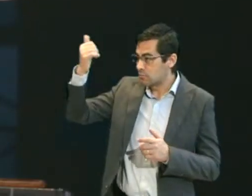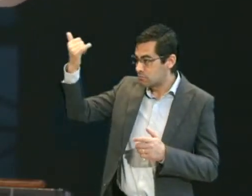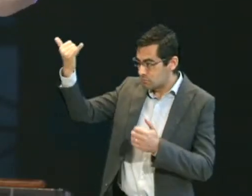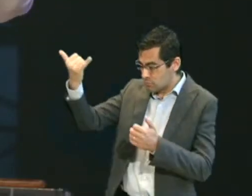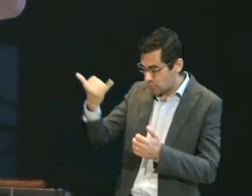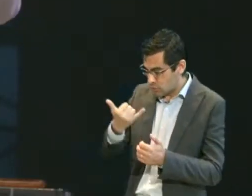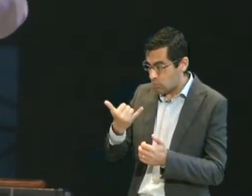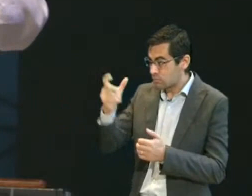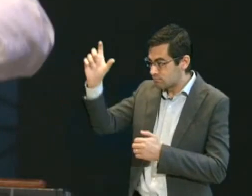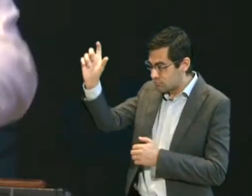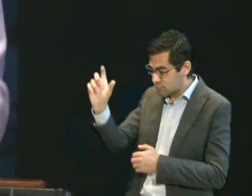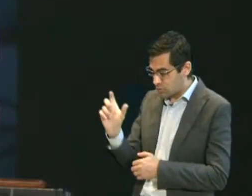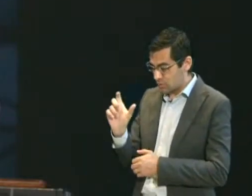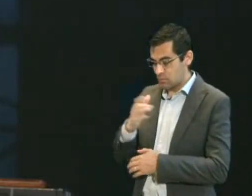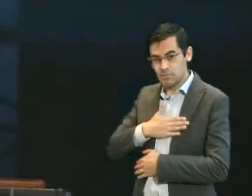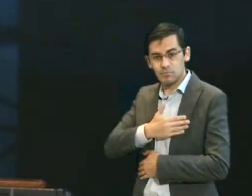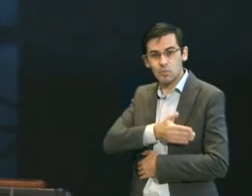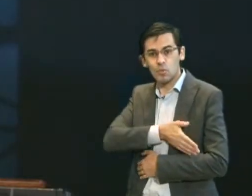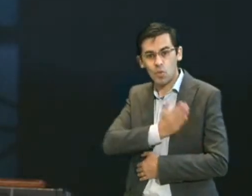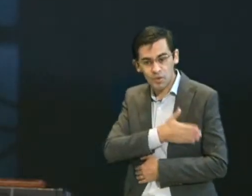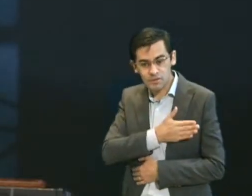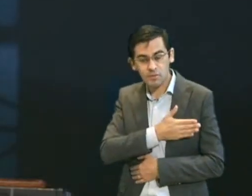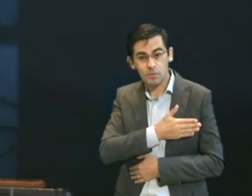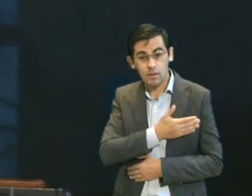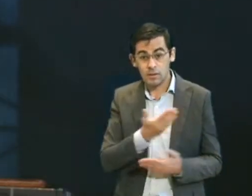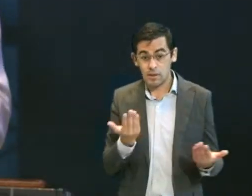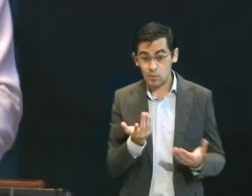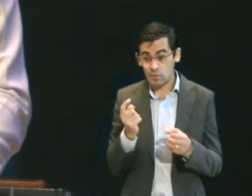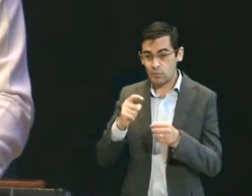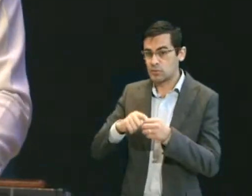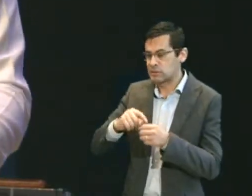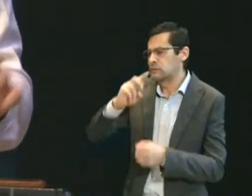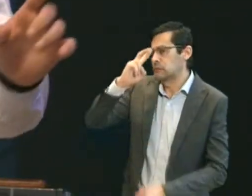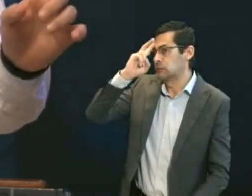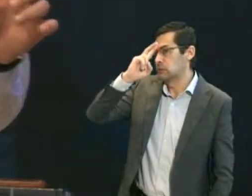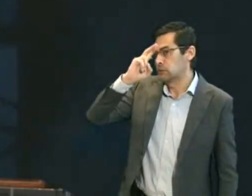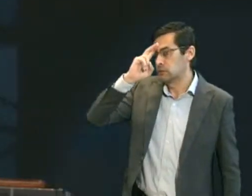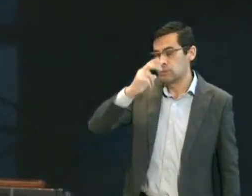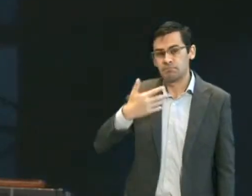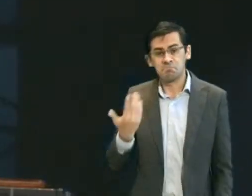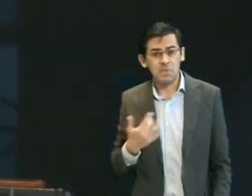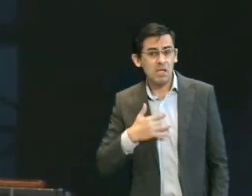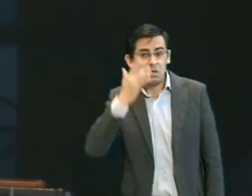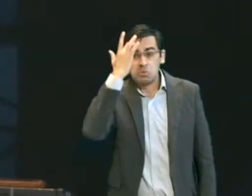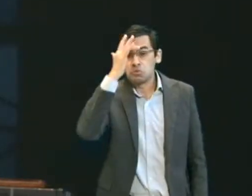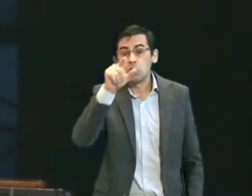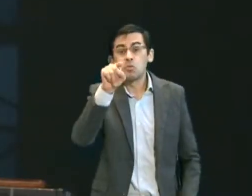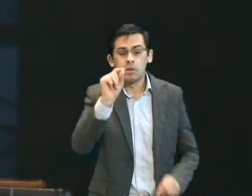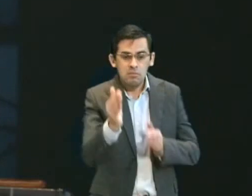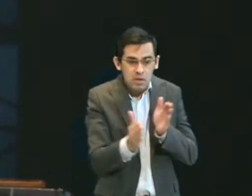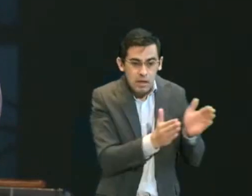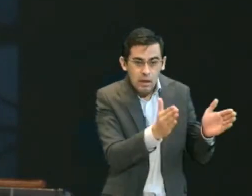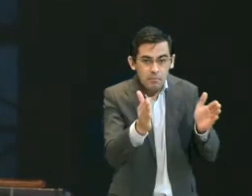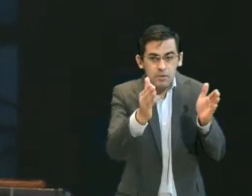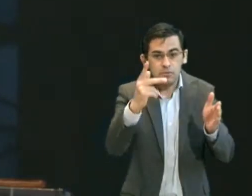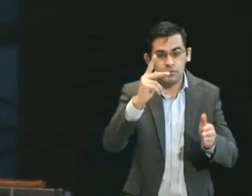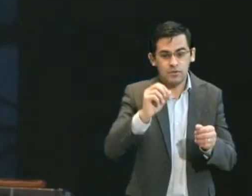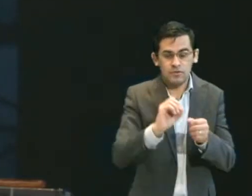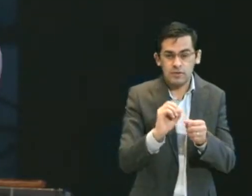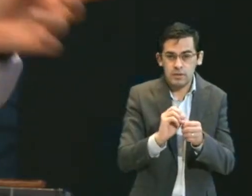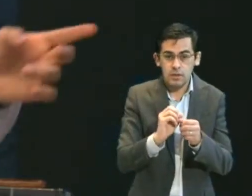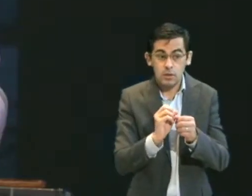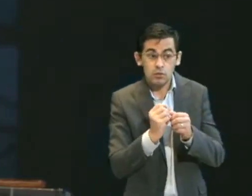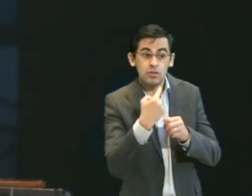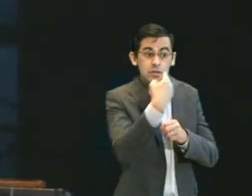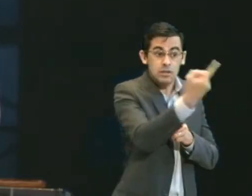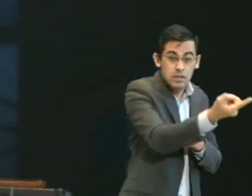estas palavras. E eu não sei qual é o caminho que você está fazendo. O de ida